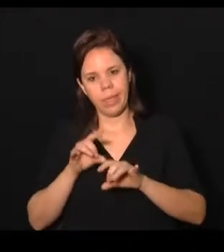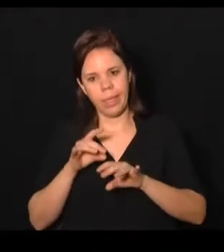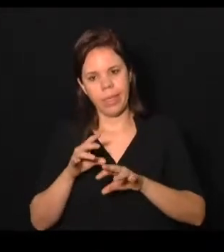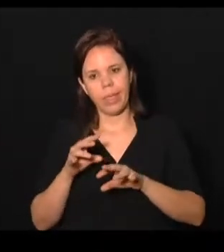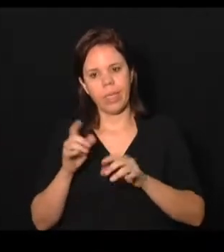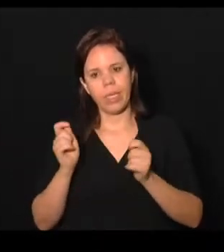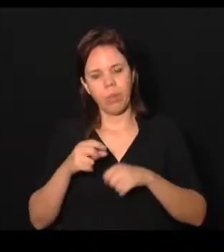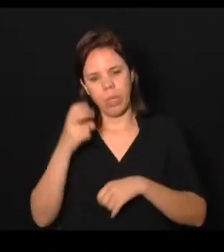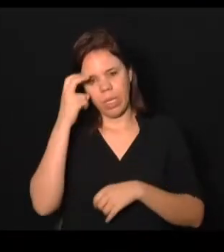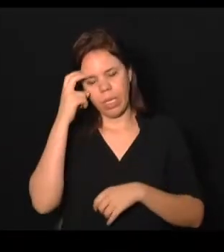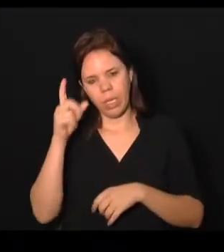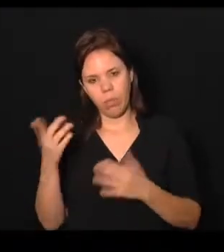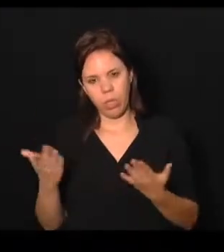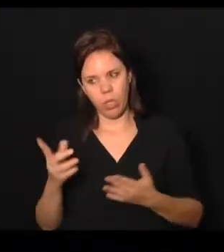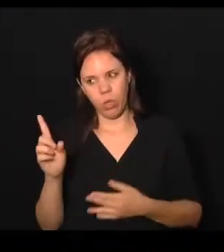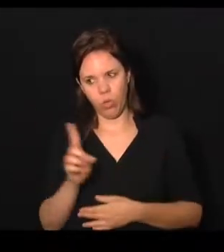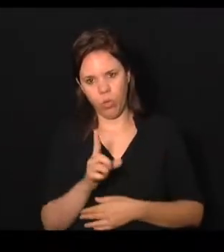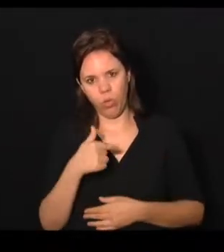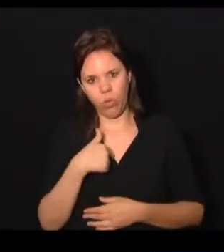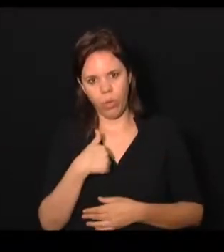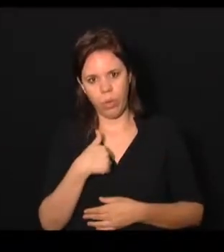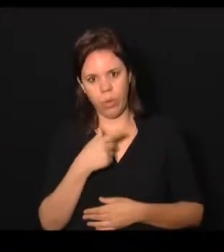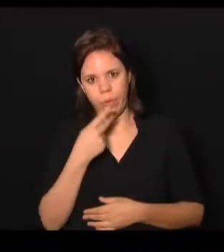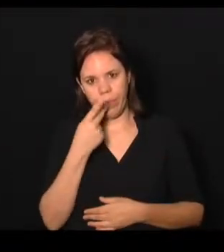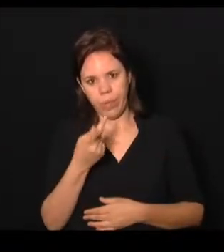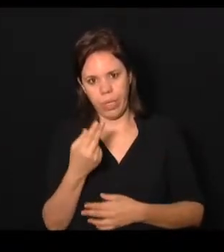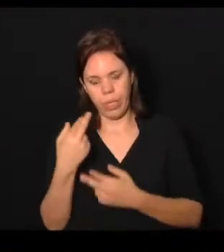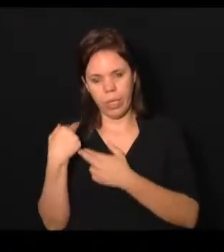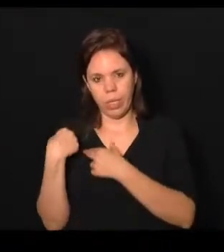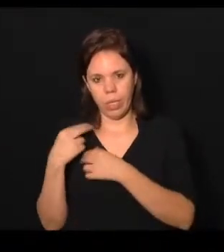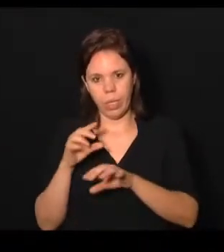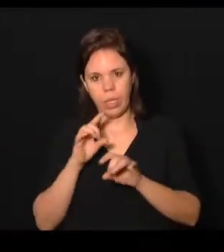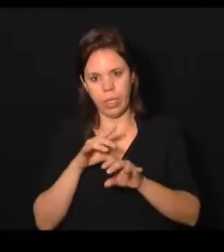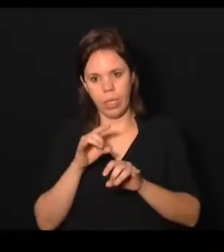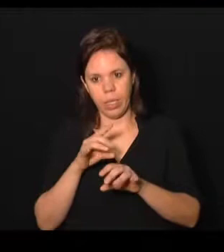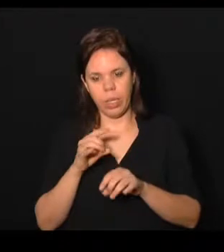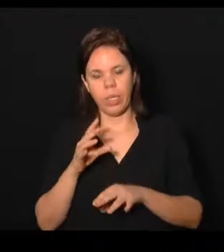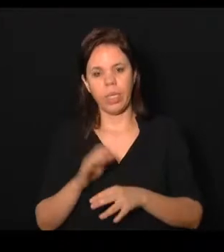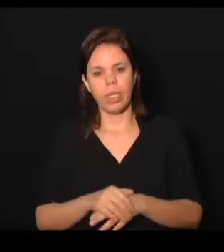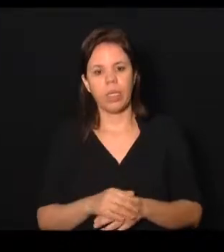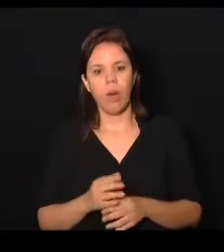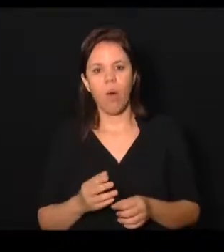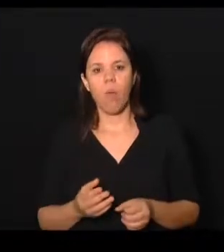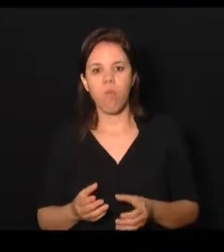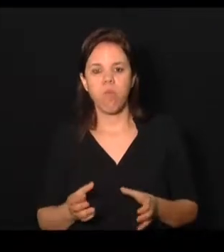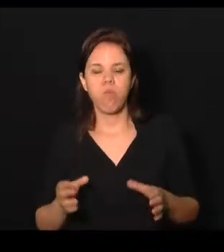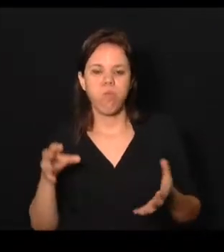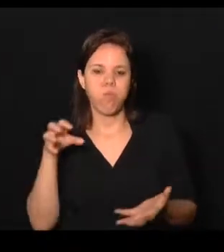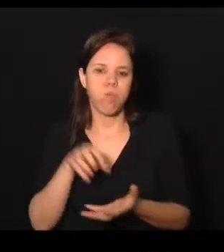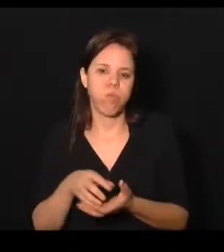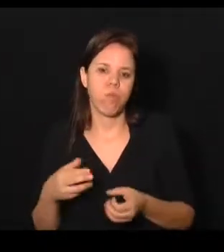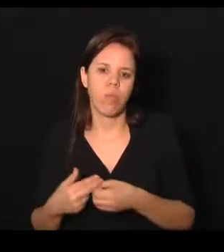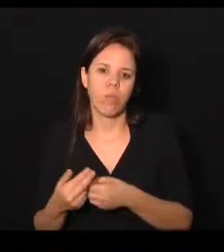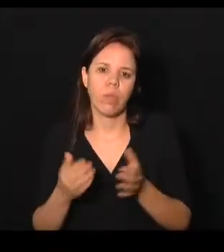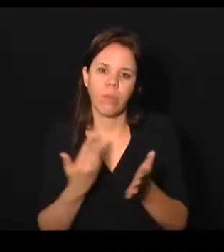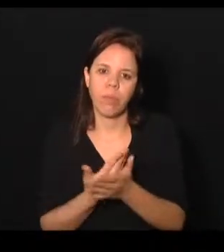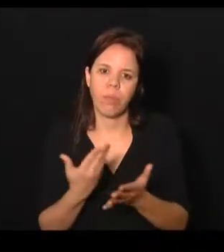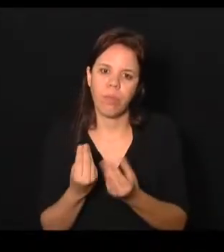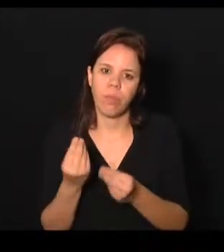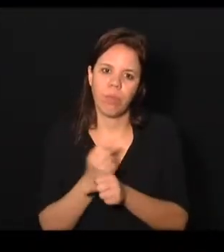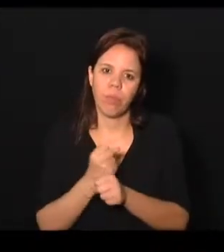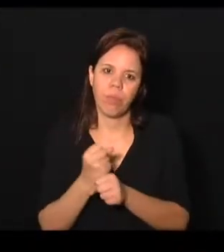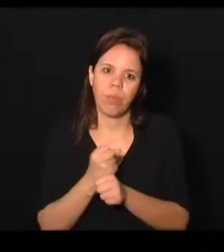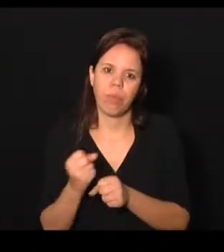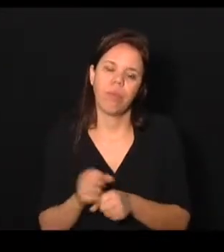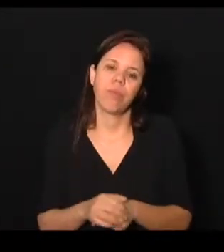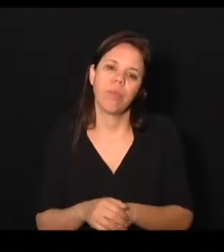exemplo, para estar aqui hoje exercendo o caso de responsável técnico de um banco de sangue, eu estudei durante muitos anos,